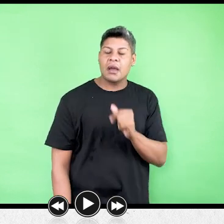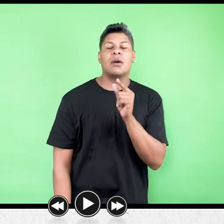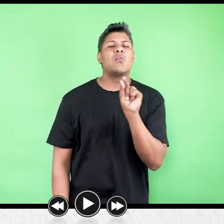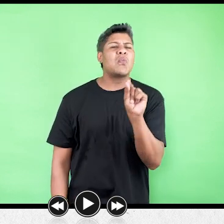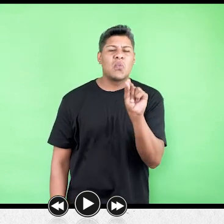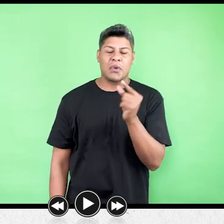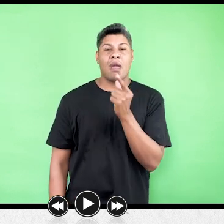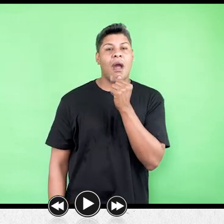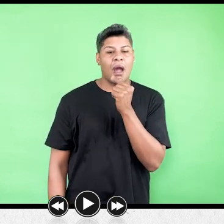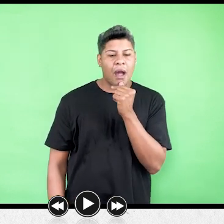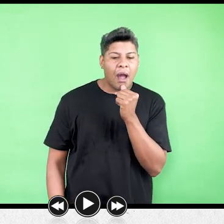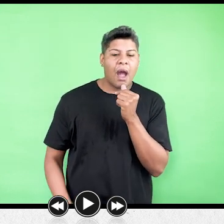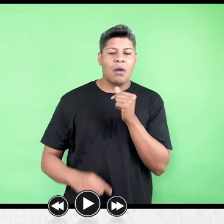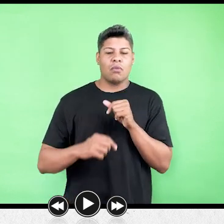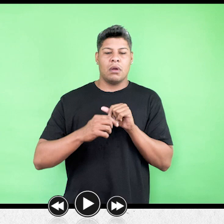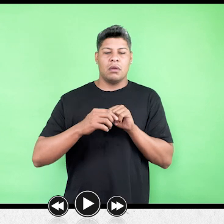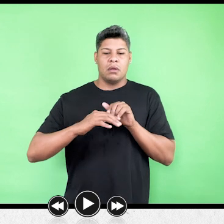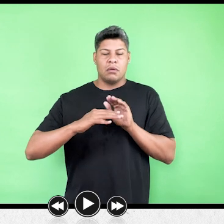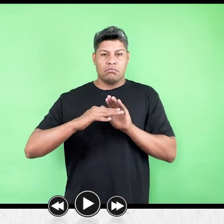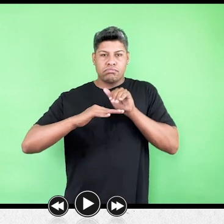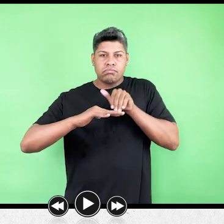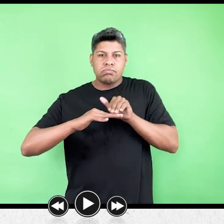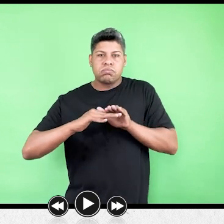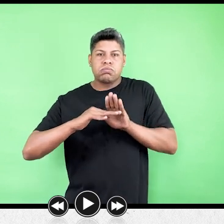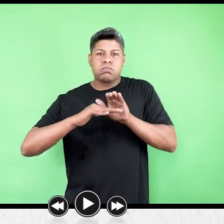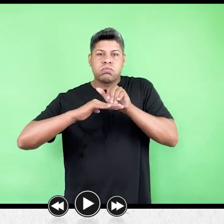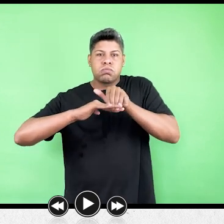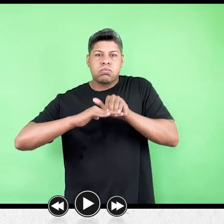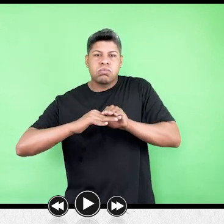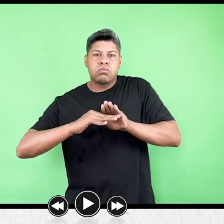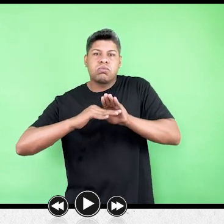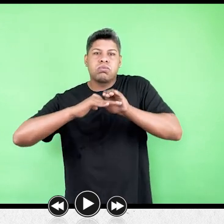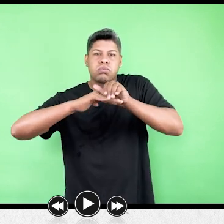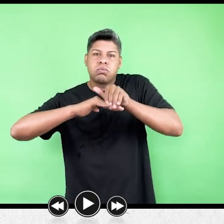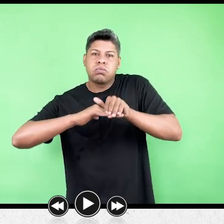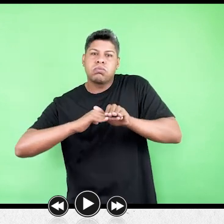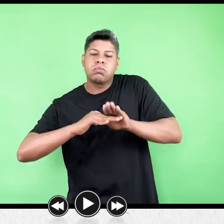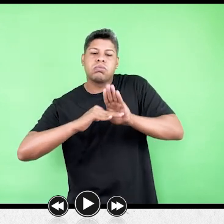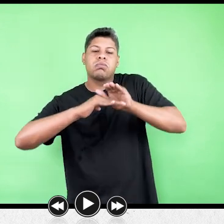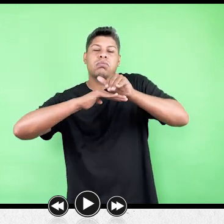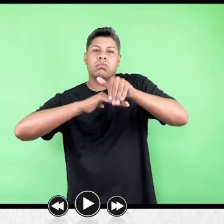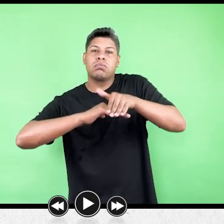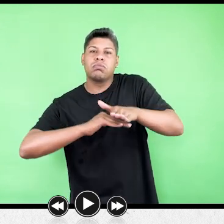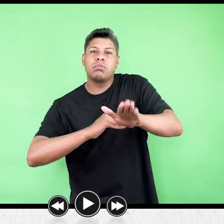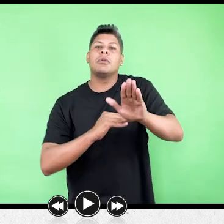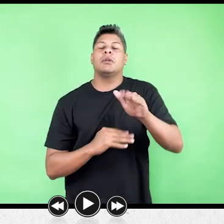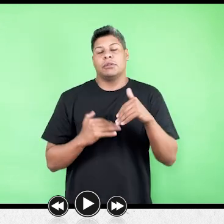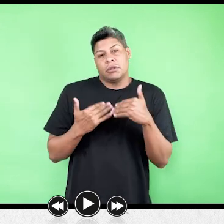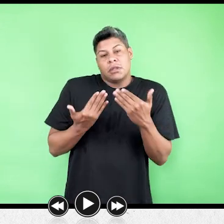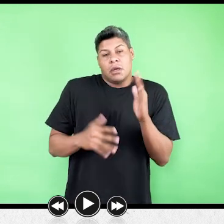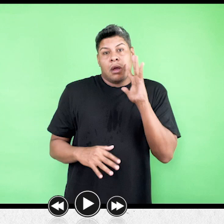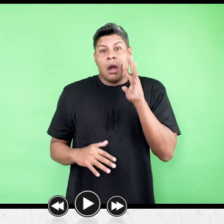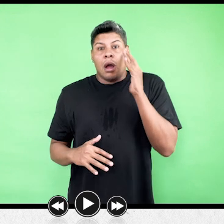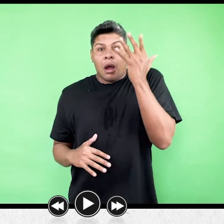vai passando lentamente por todo esse caminho, né? E aí, nesse processo, os flocos vão se